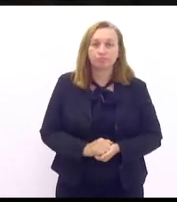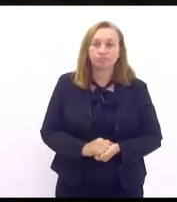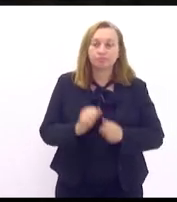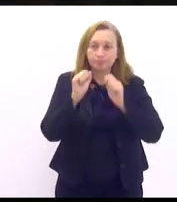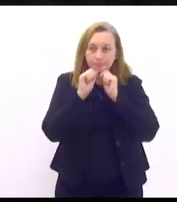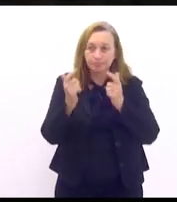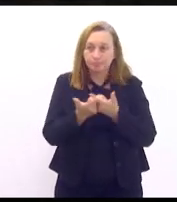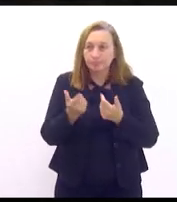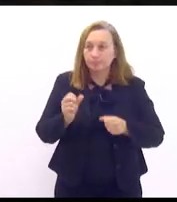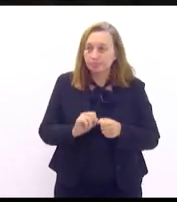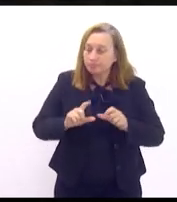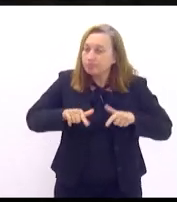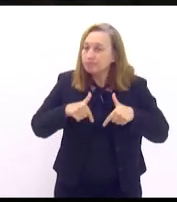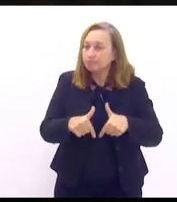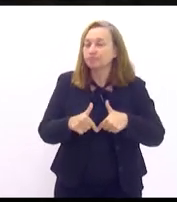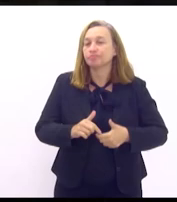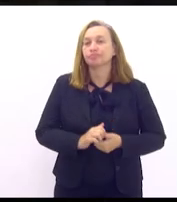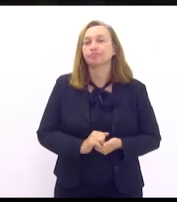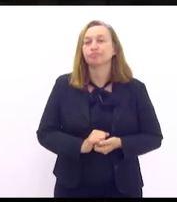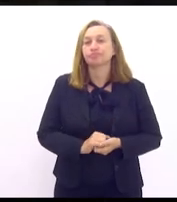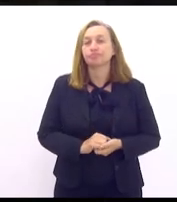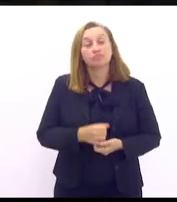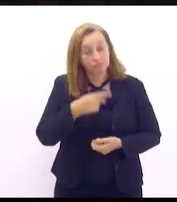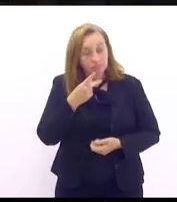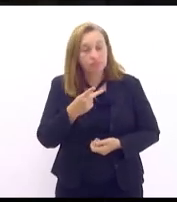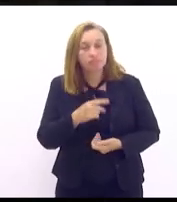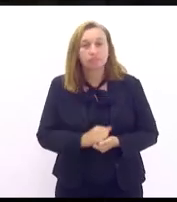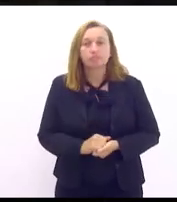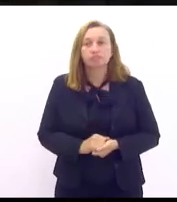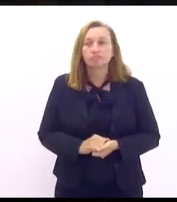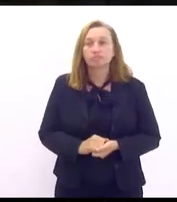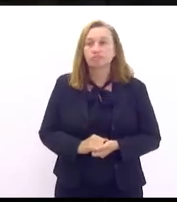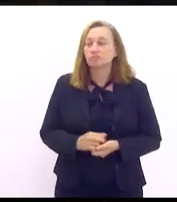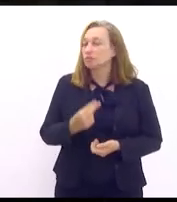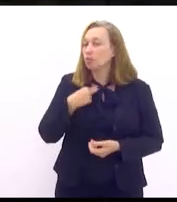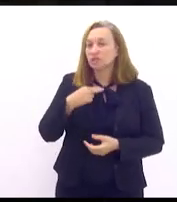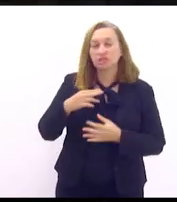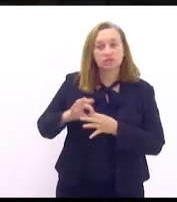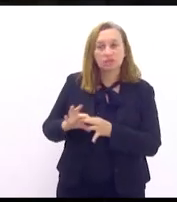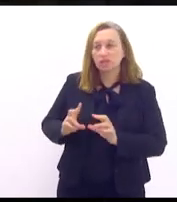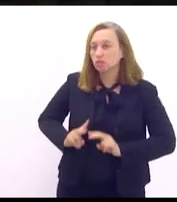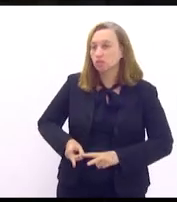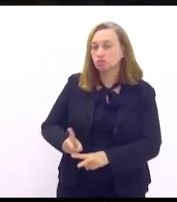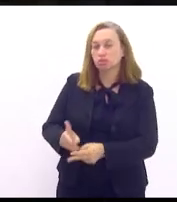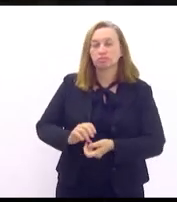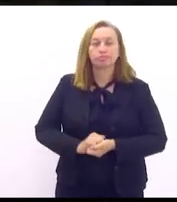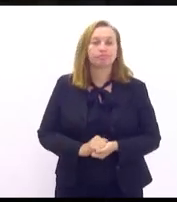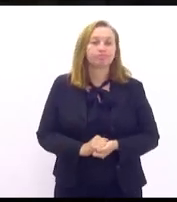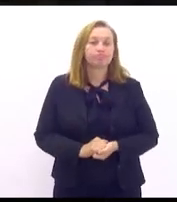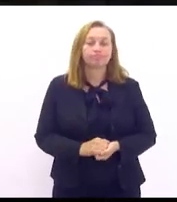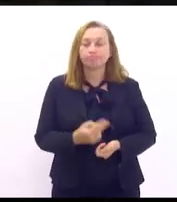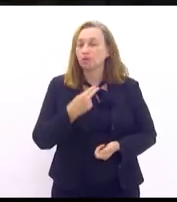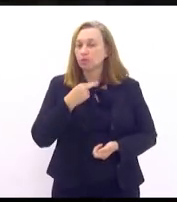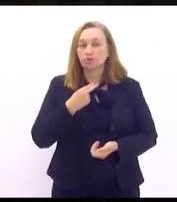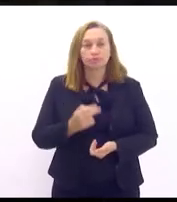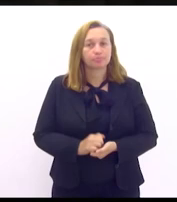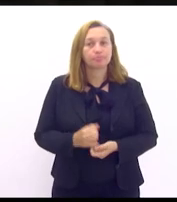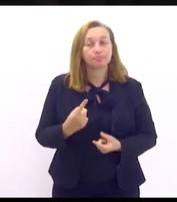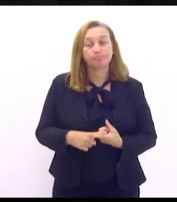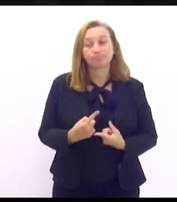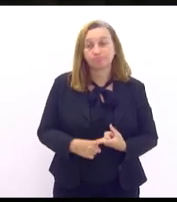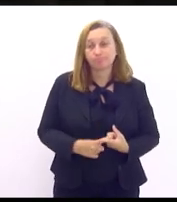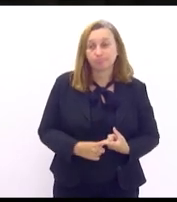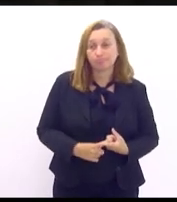tem que fazer é tomar as rédeas desse processo e dizer que, do jeito que está, não dá para continuar. Não dá, porque senão a